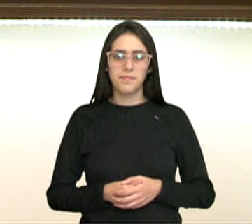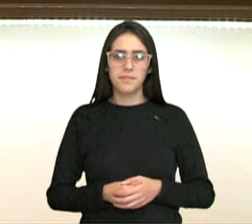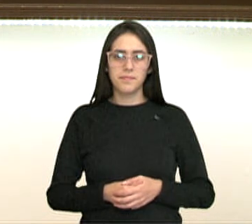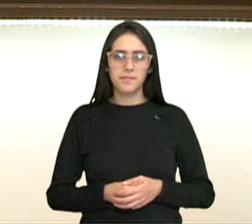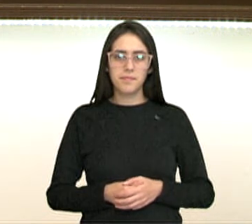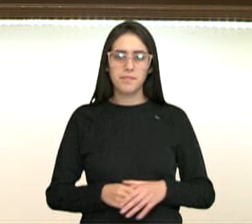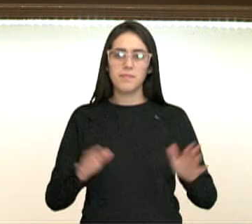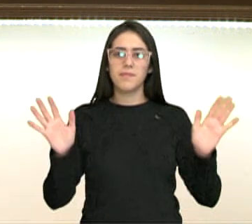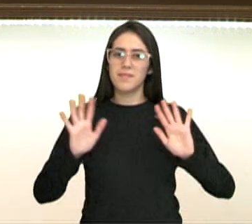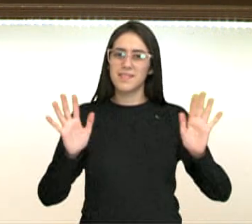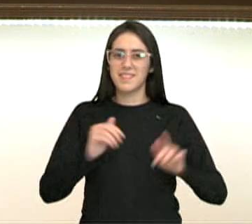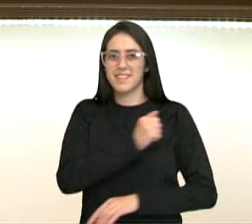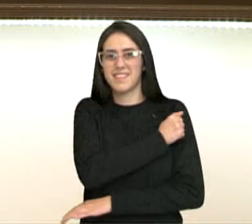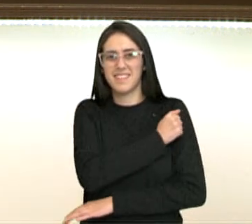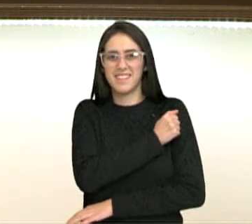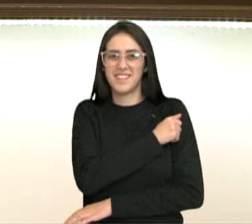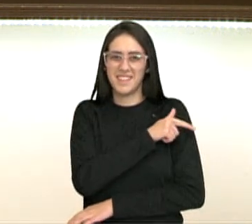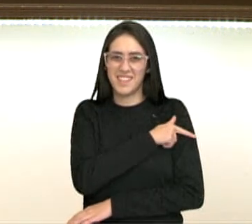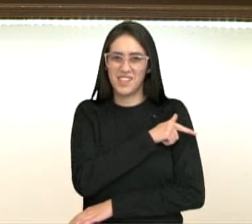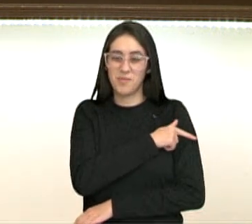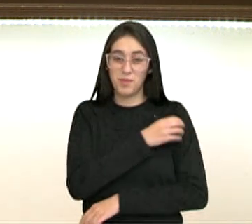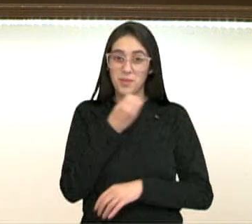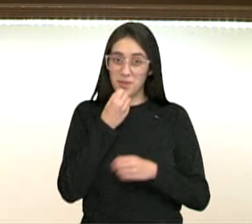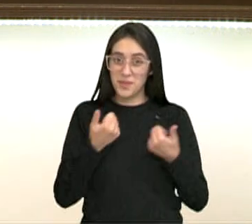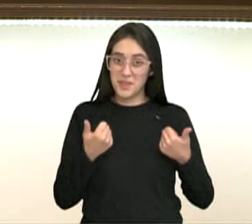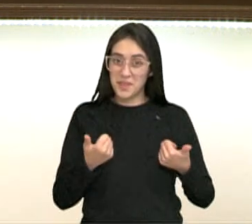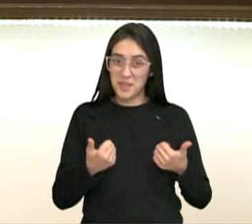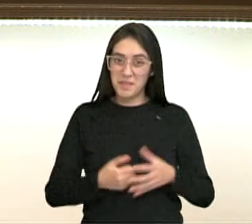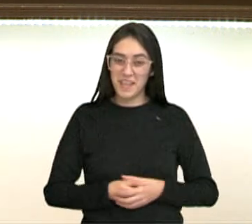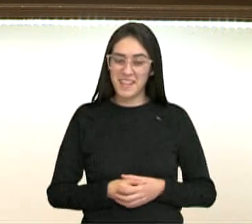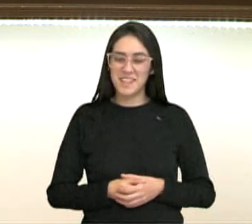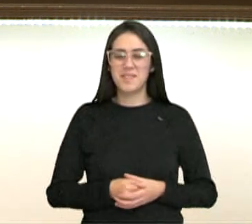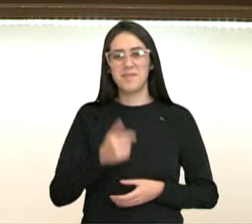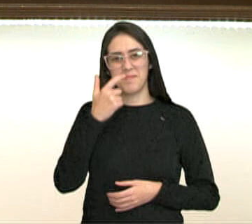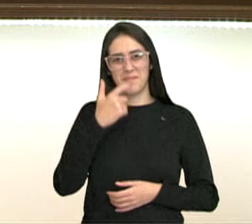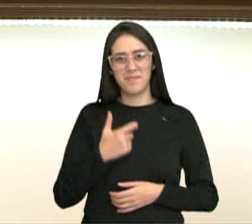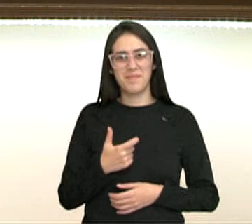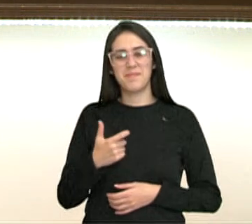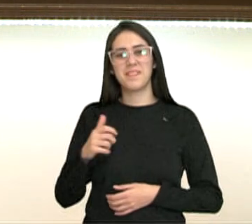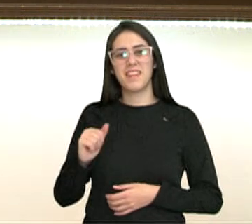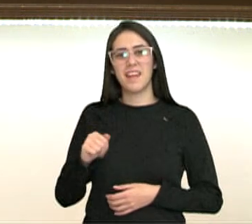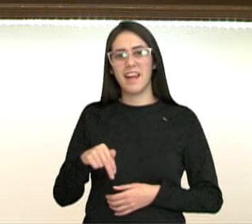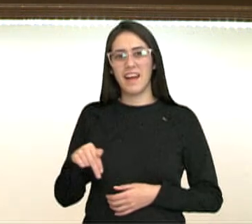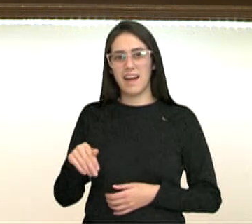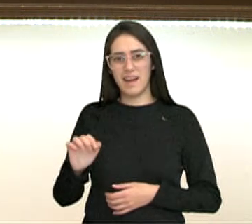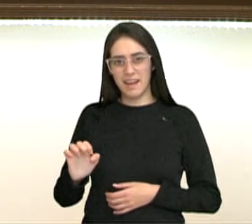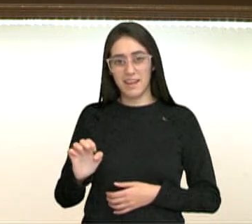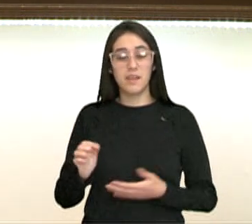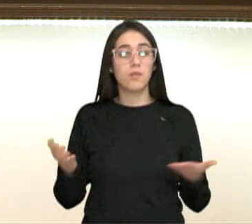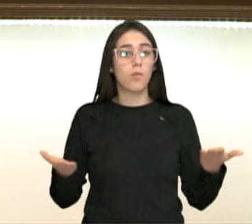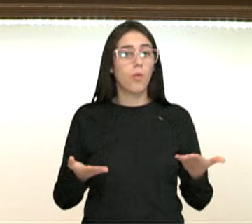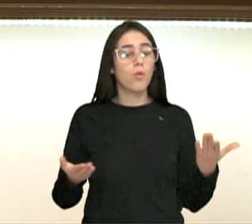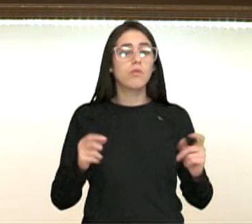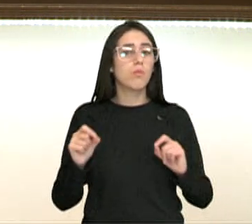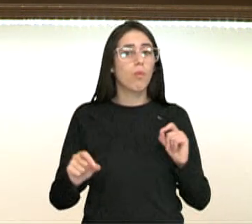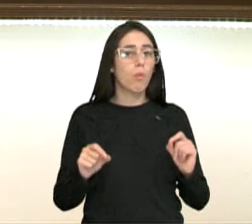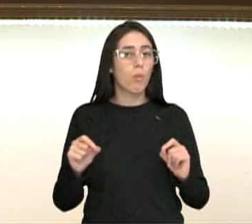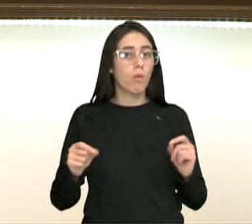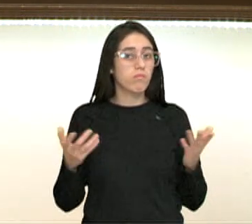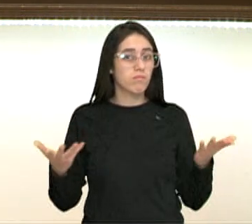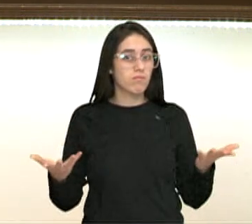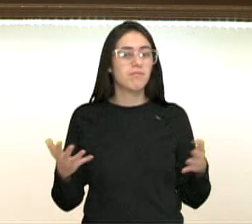Olá, alunos do 7º ano, tudo bem com vocês? Eu sou a professora Anne e hoje nós vamos